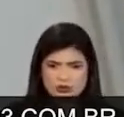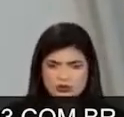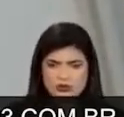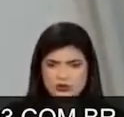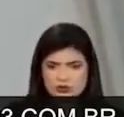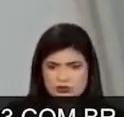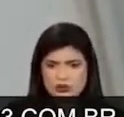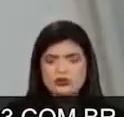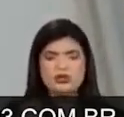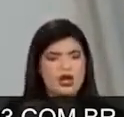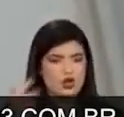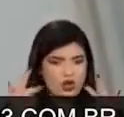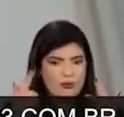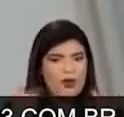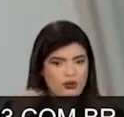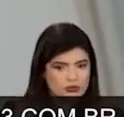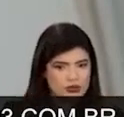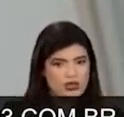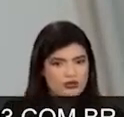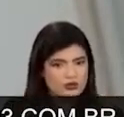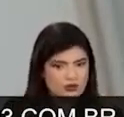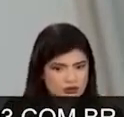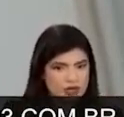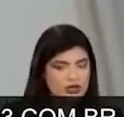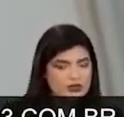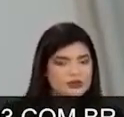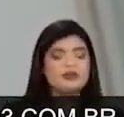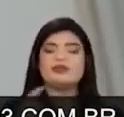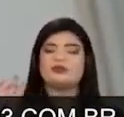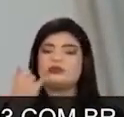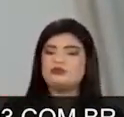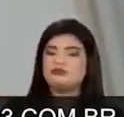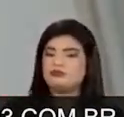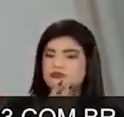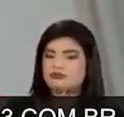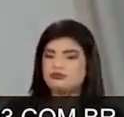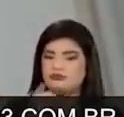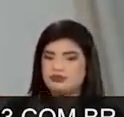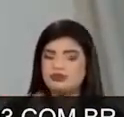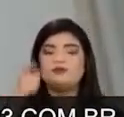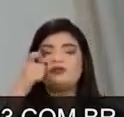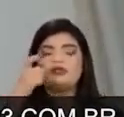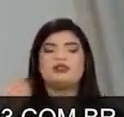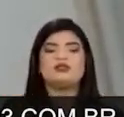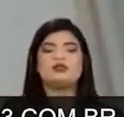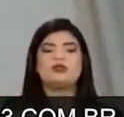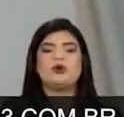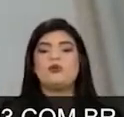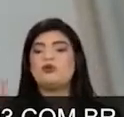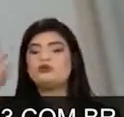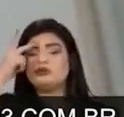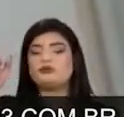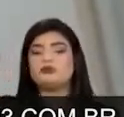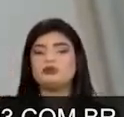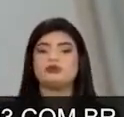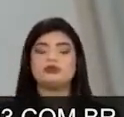que normalmente ela conversaria com você? O interessante é, tenta fazer uma chamada de vídeo com essa pessoa. Tenta verificar com a outra pessoa que